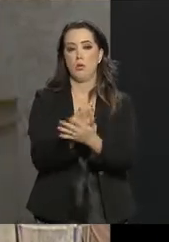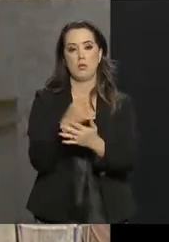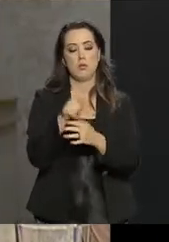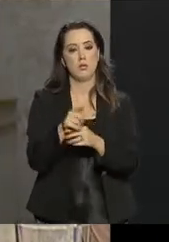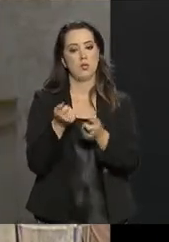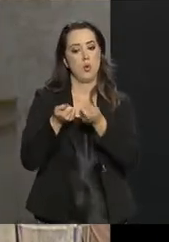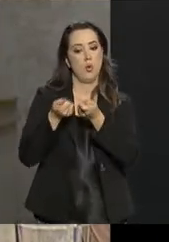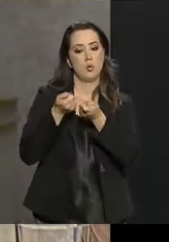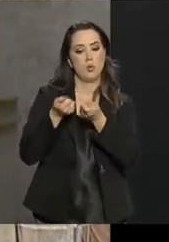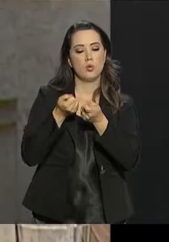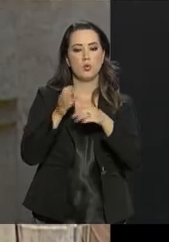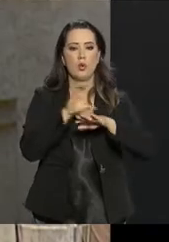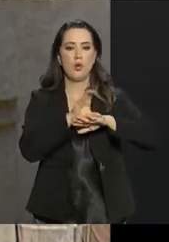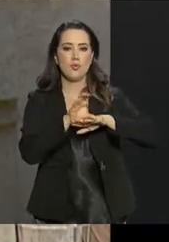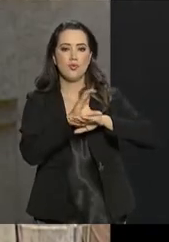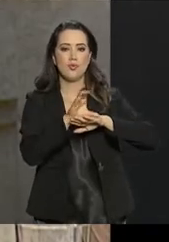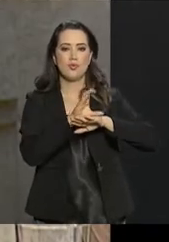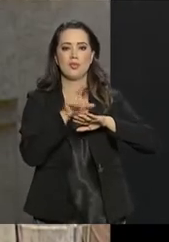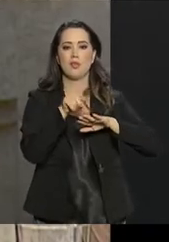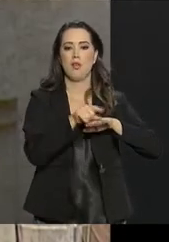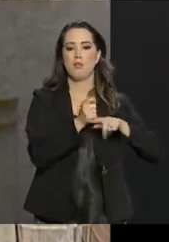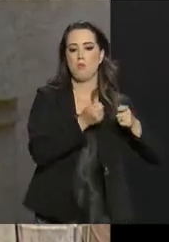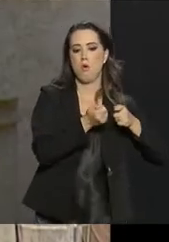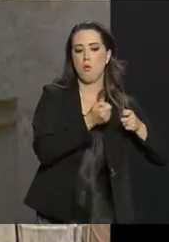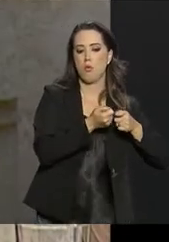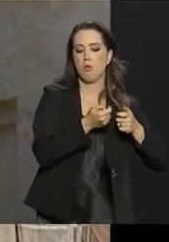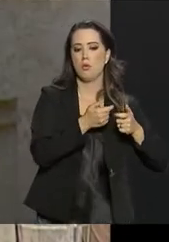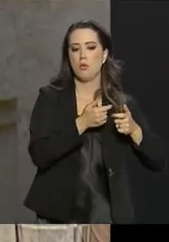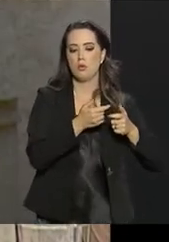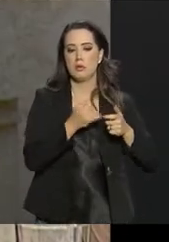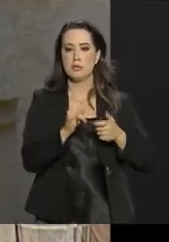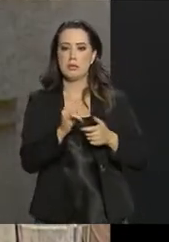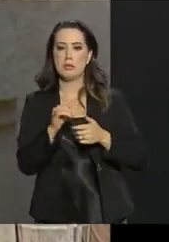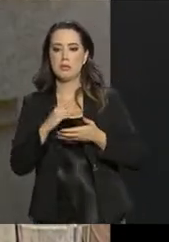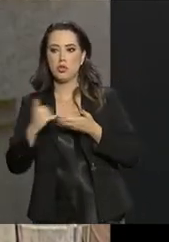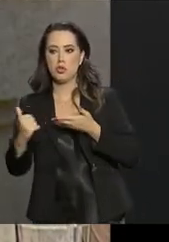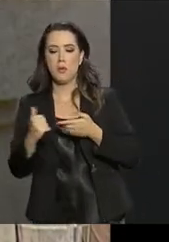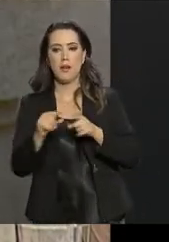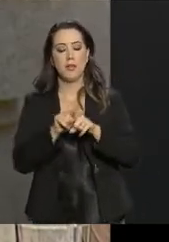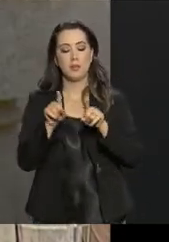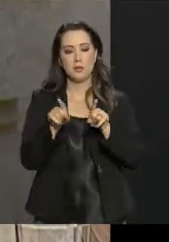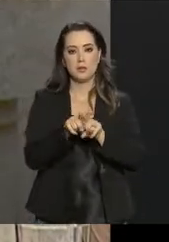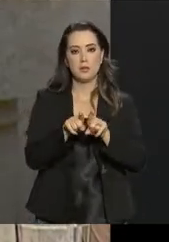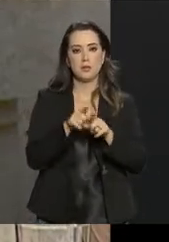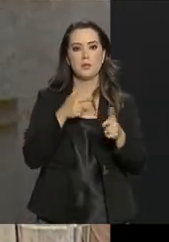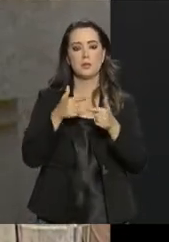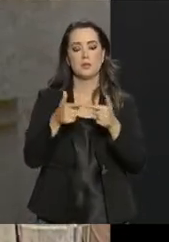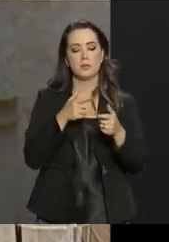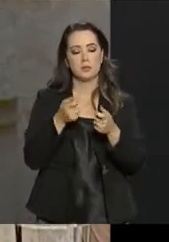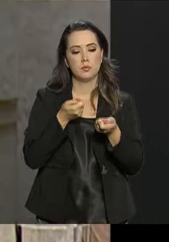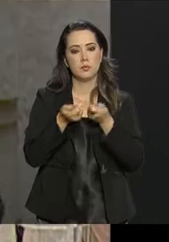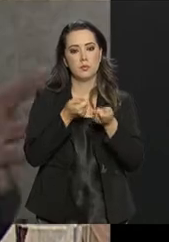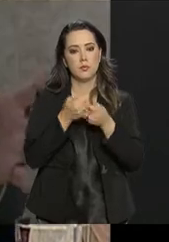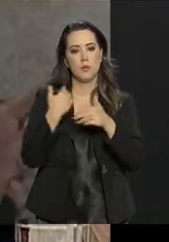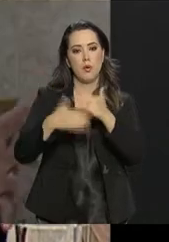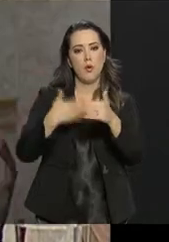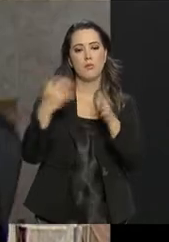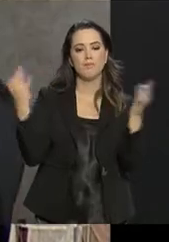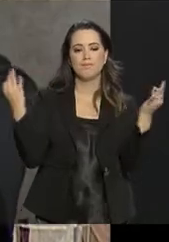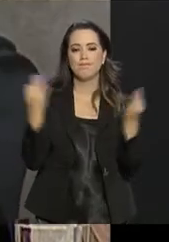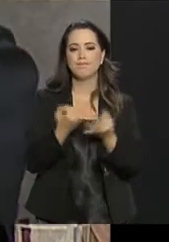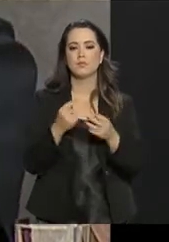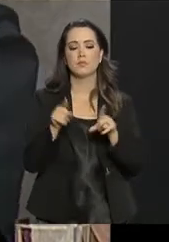o controle da condicionalidade duração mas também introduziu o fenômeno que há maior fluxo extraordinário